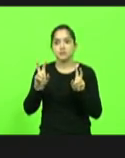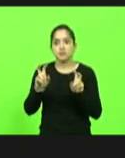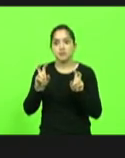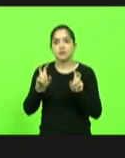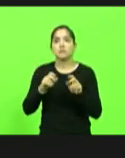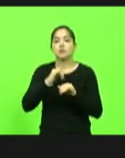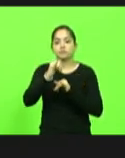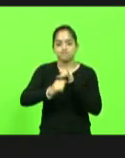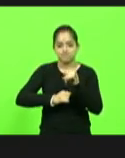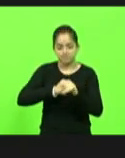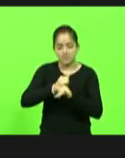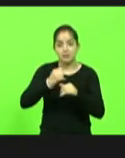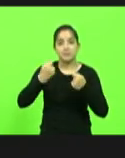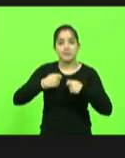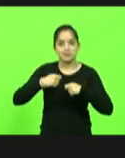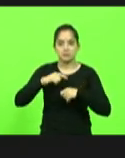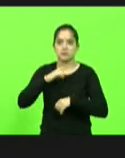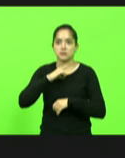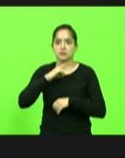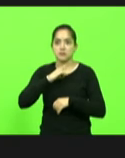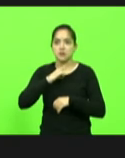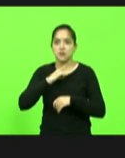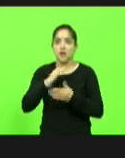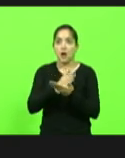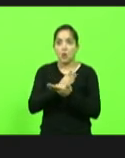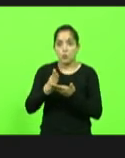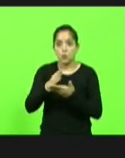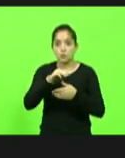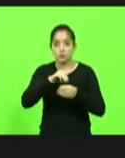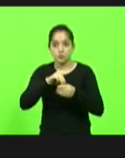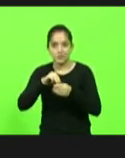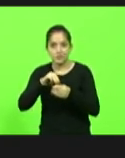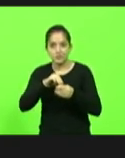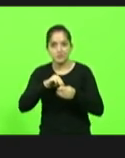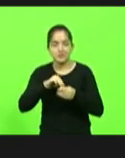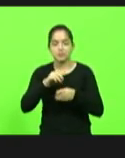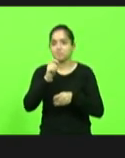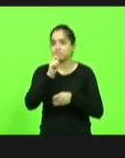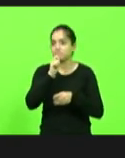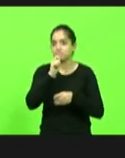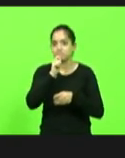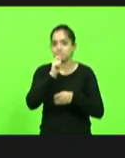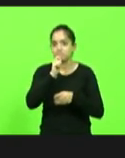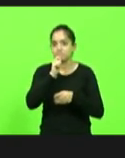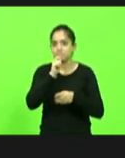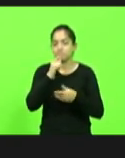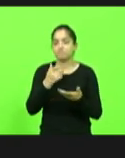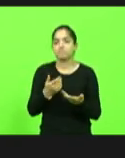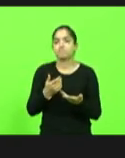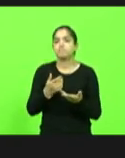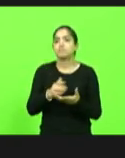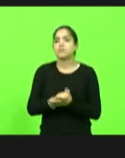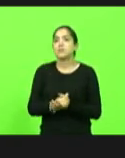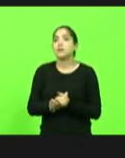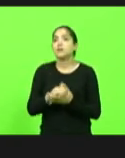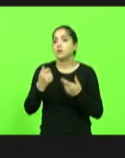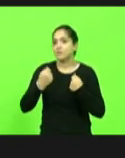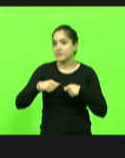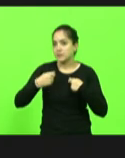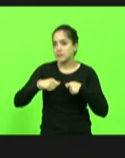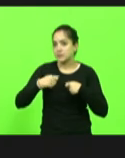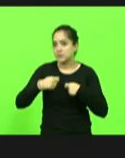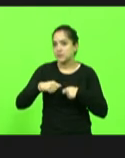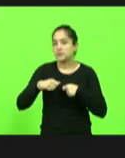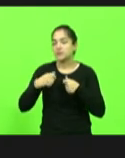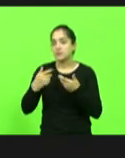no serviço, que muitos municípios ainda não é acessível. Então, que seja